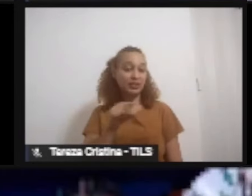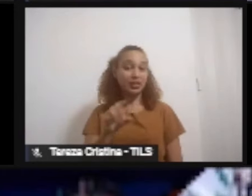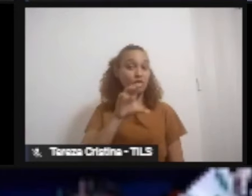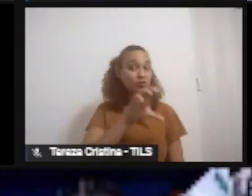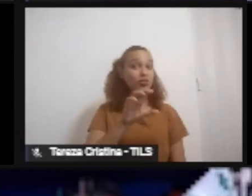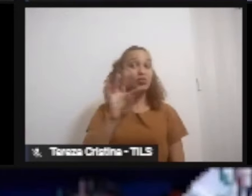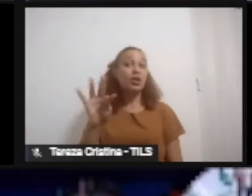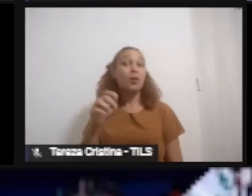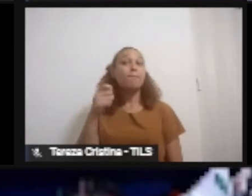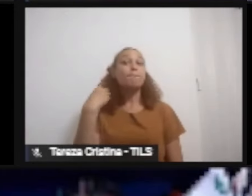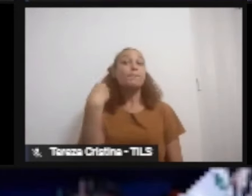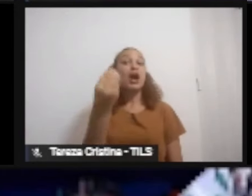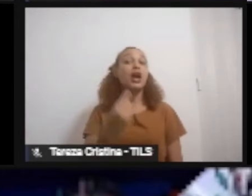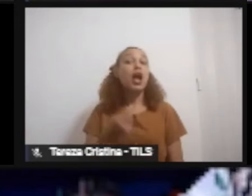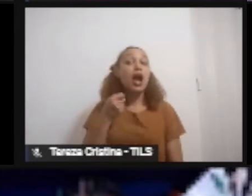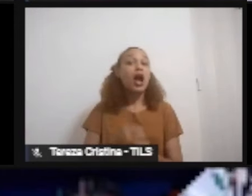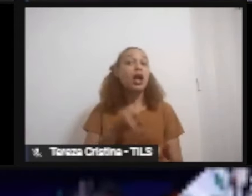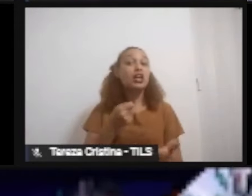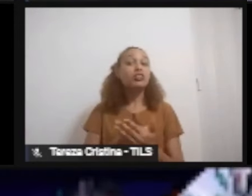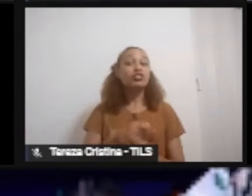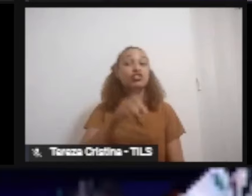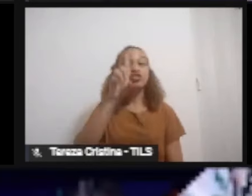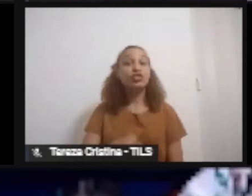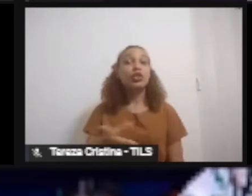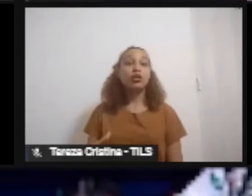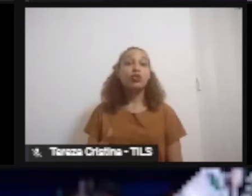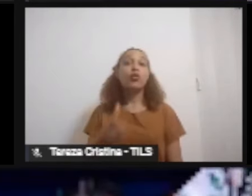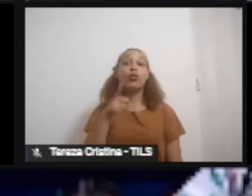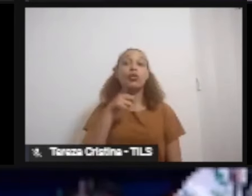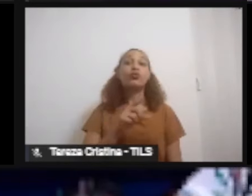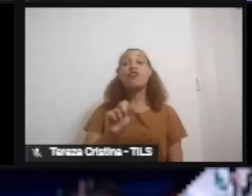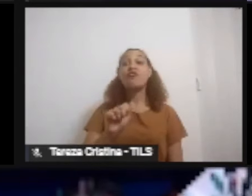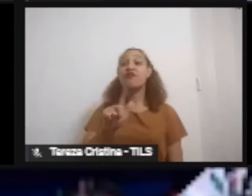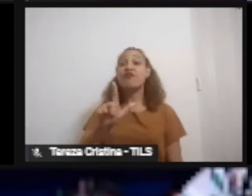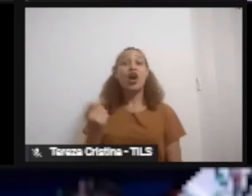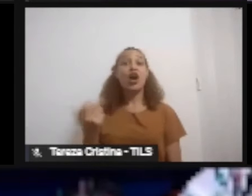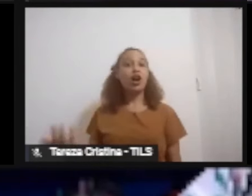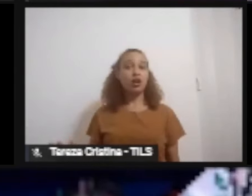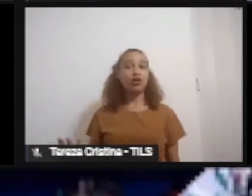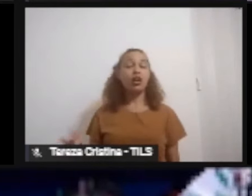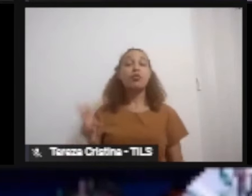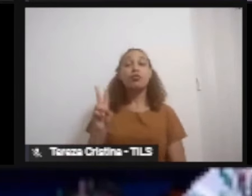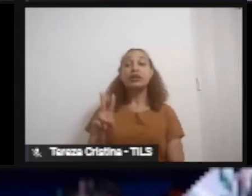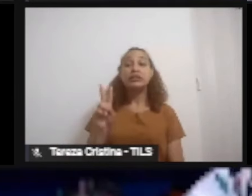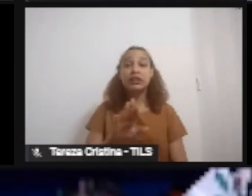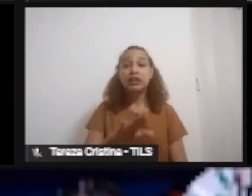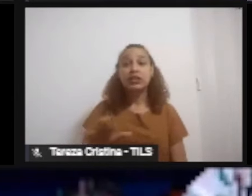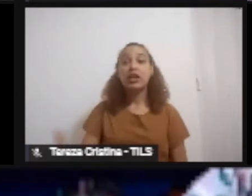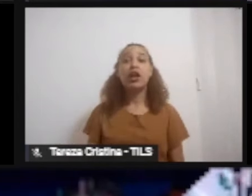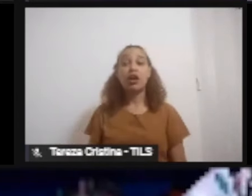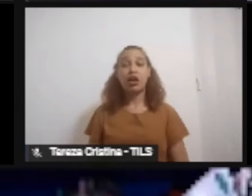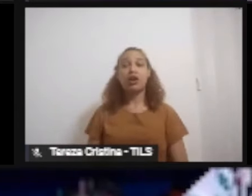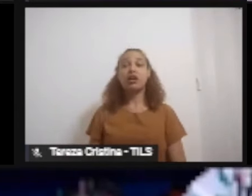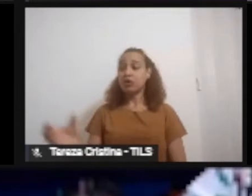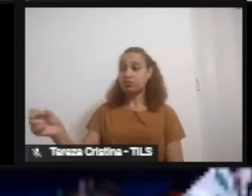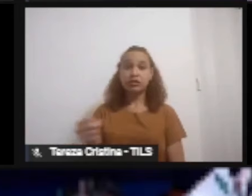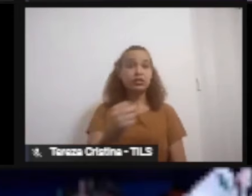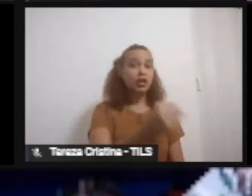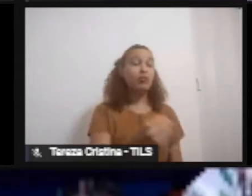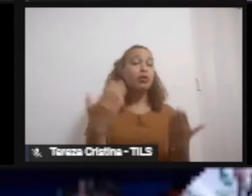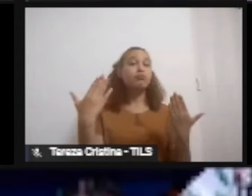da criança e do adolescente. É para conseguir vaga, é para proteger a criança, é para encaminhar para psicólogo e psicóloga, é para ver se